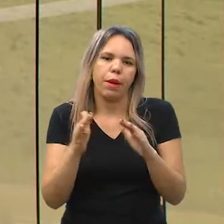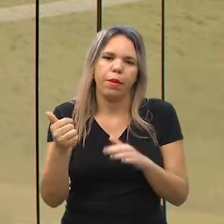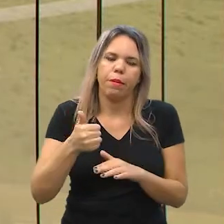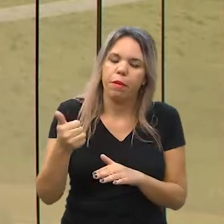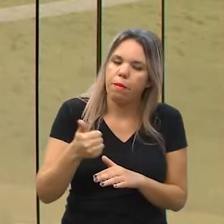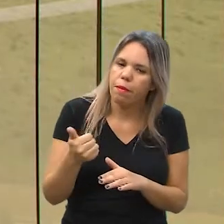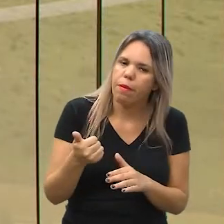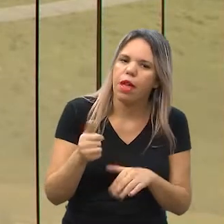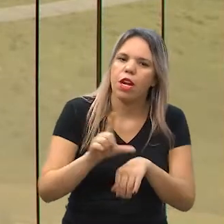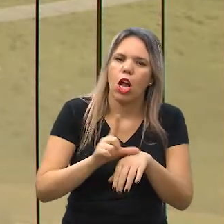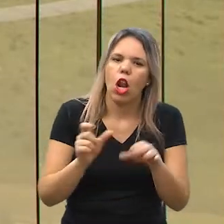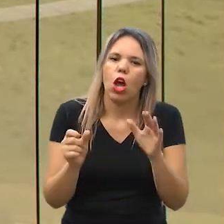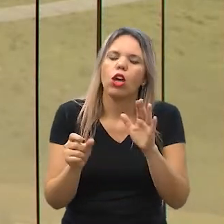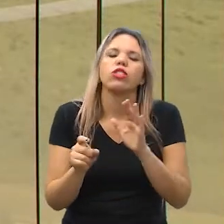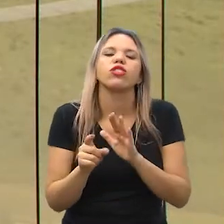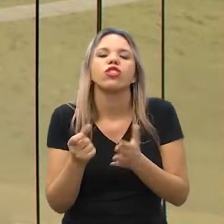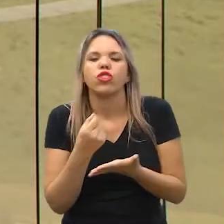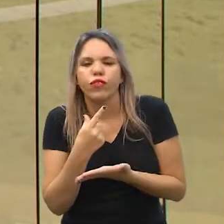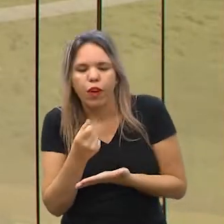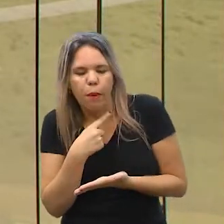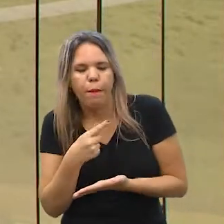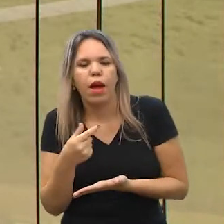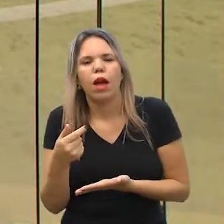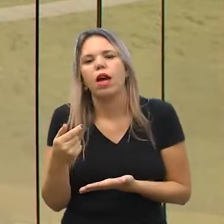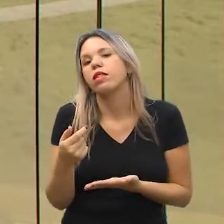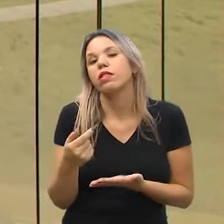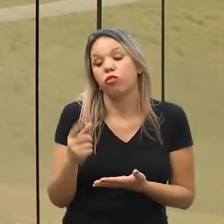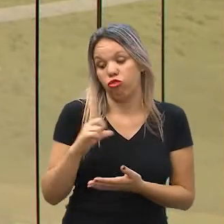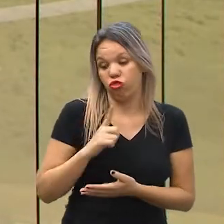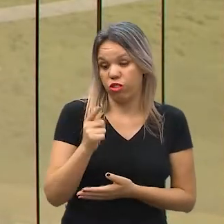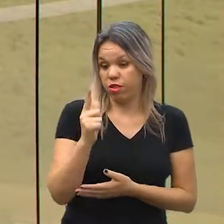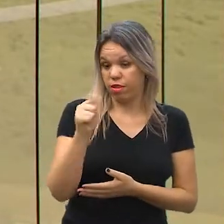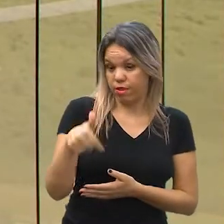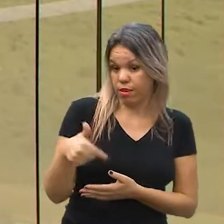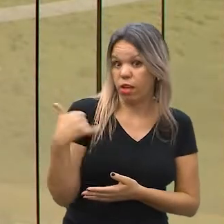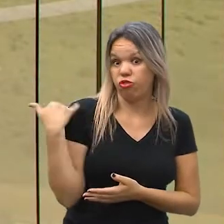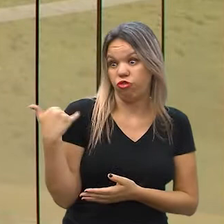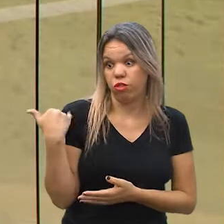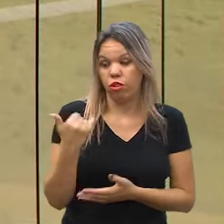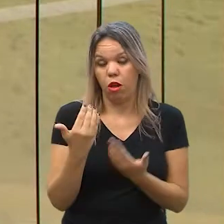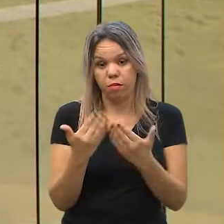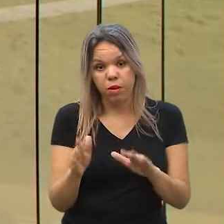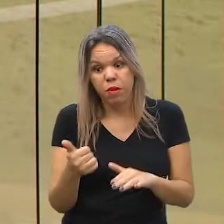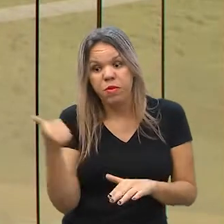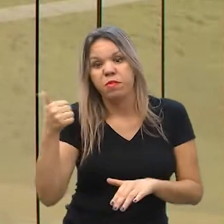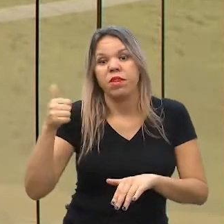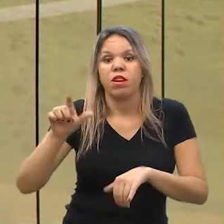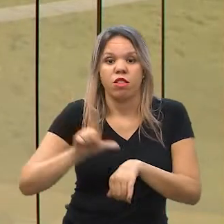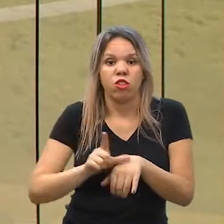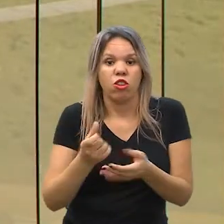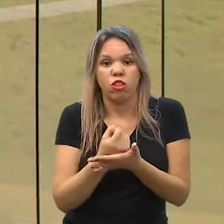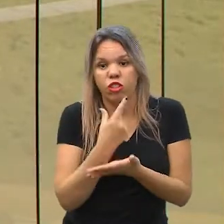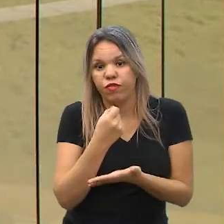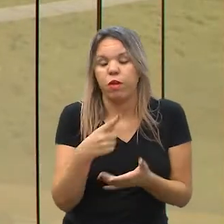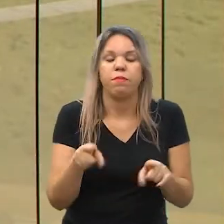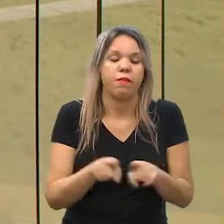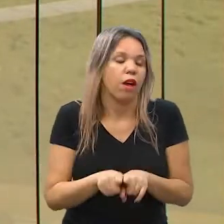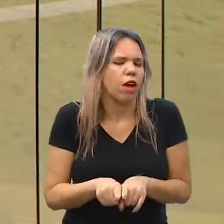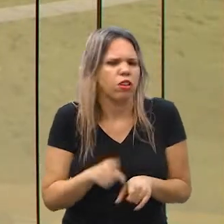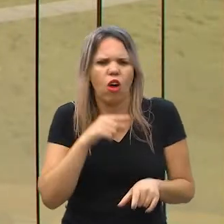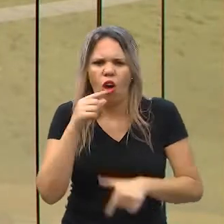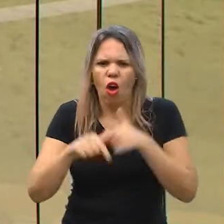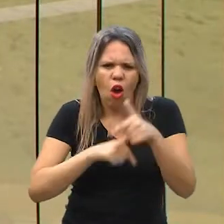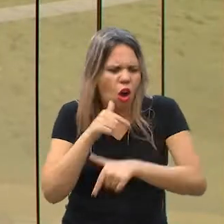eu tinha 17 anos, eu não tinha completado 18 anos ainda. Então foi a partir daquele trabalho que foi a